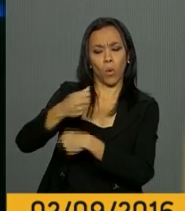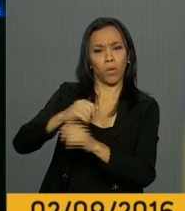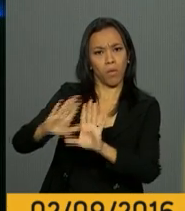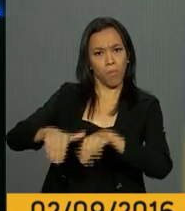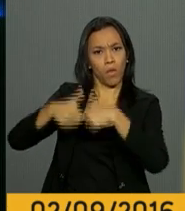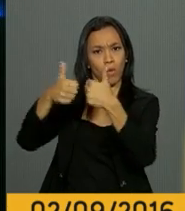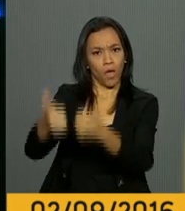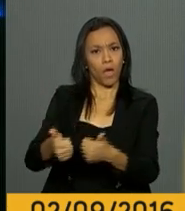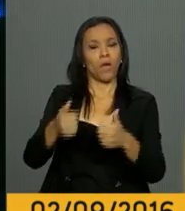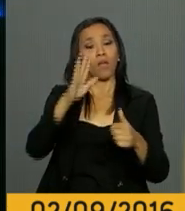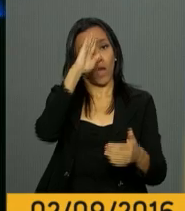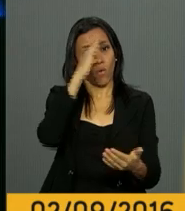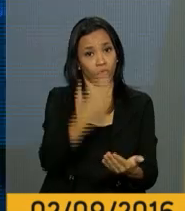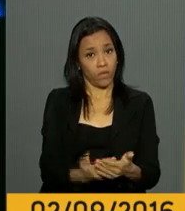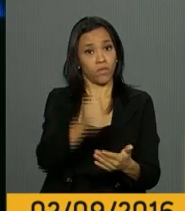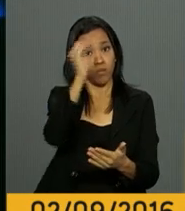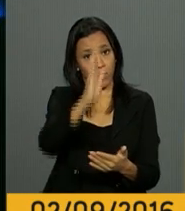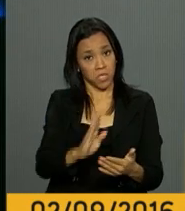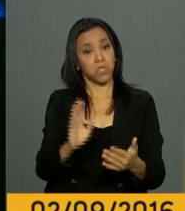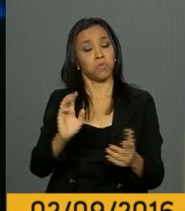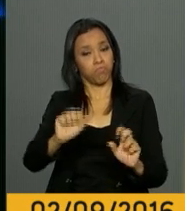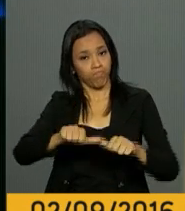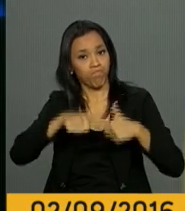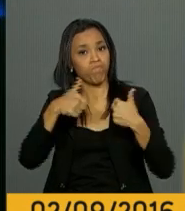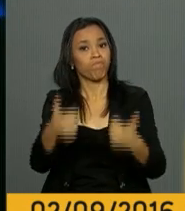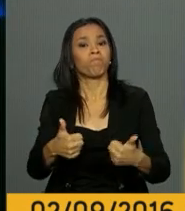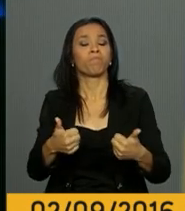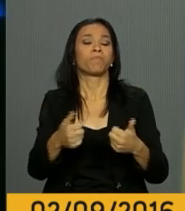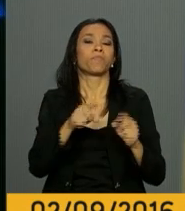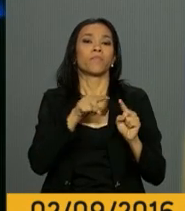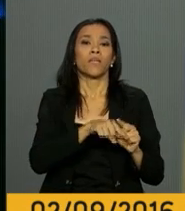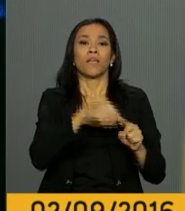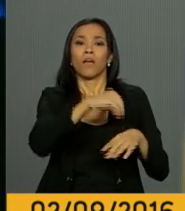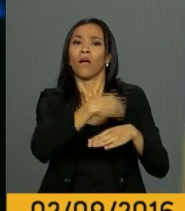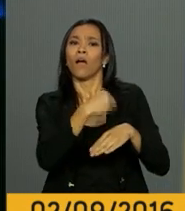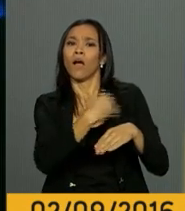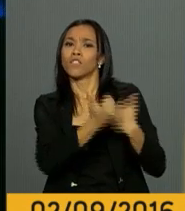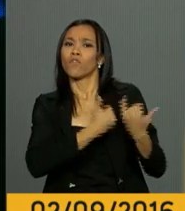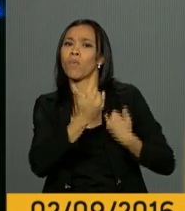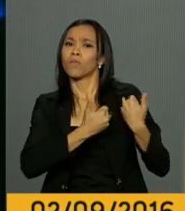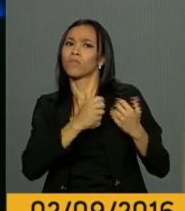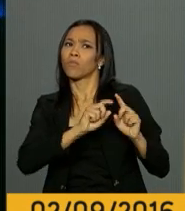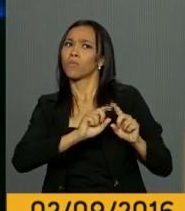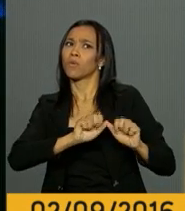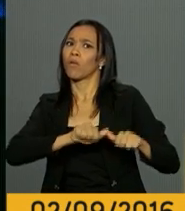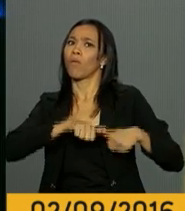foi restabelecida, os indicadores começaram a se recuperar.